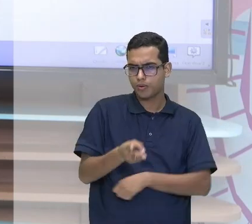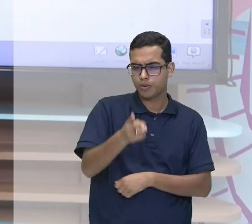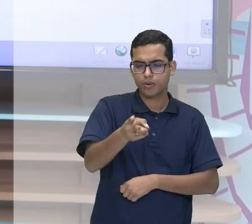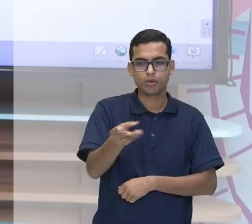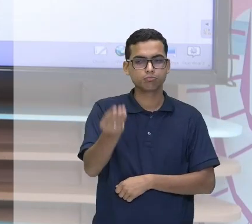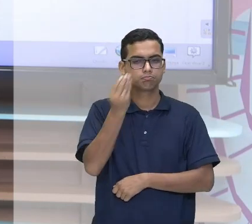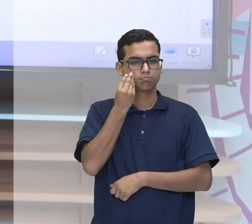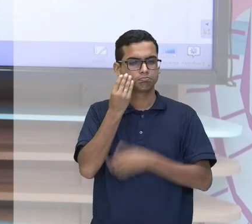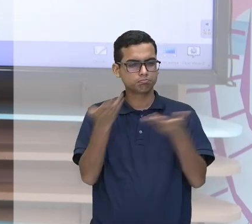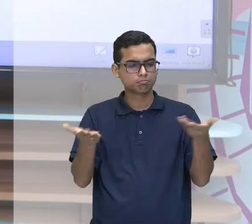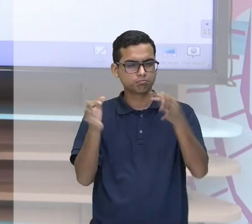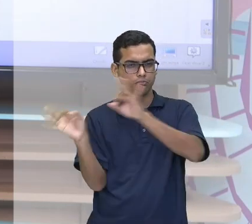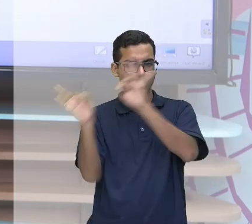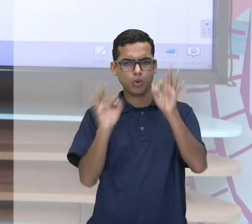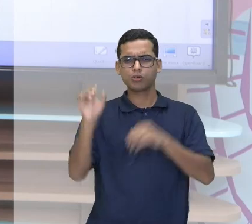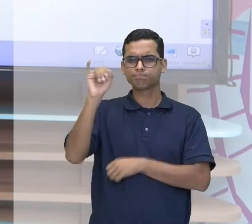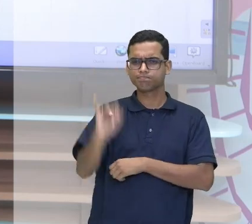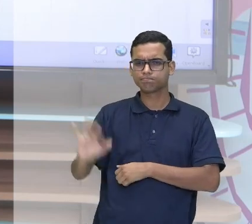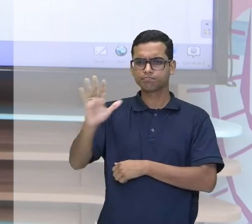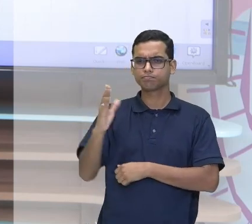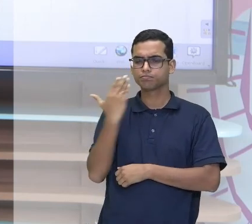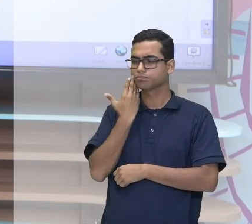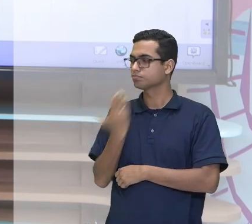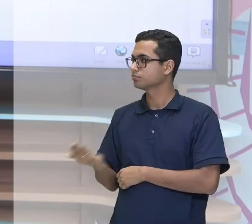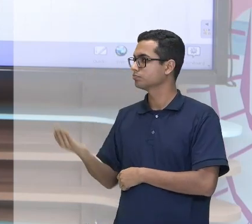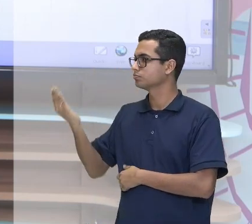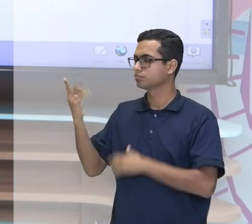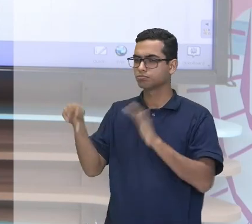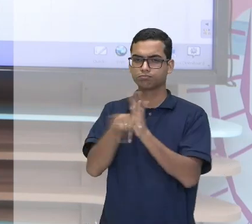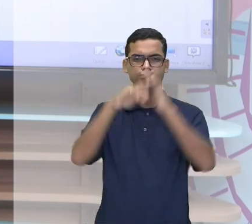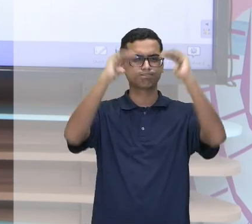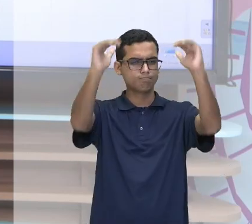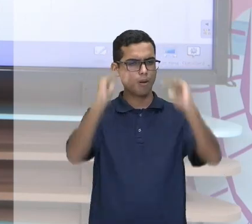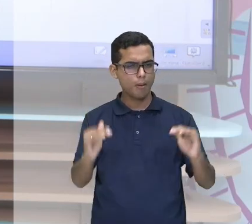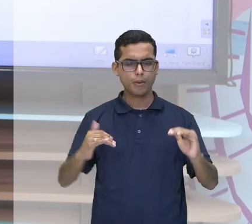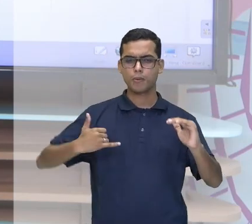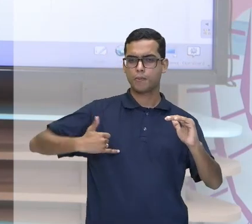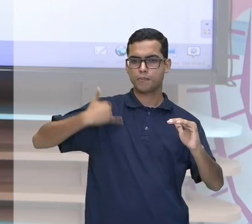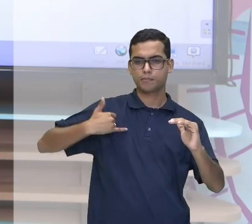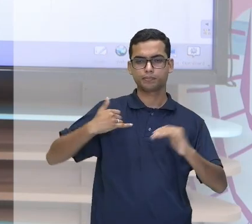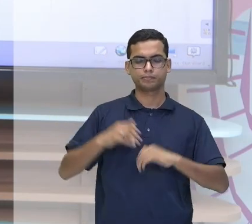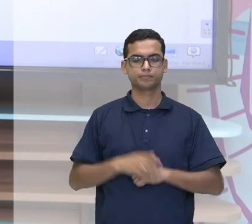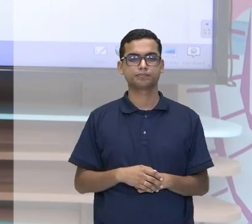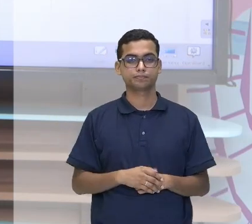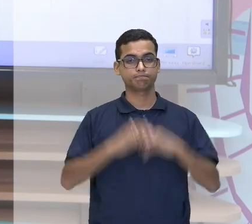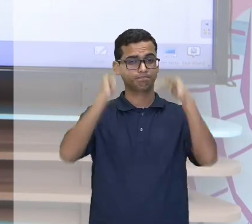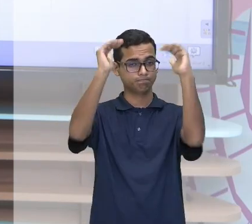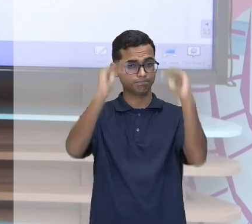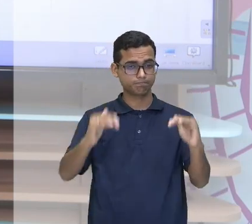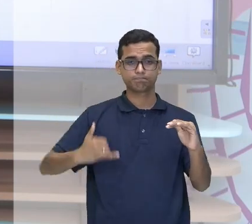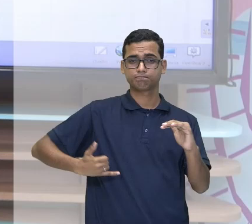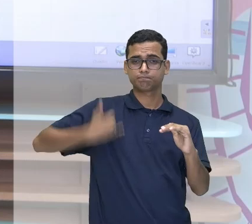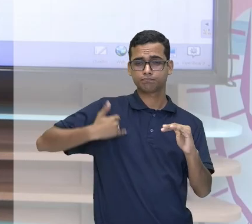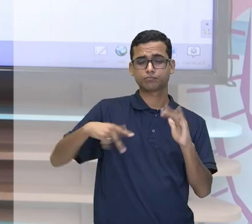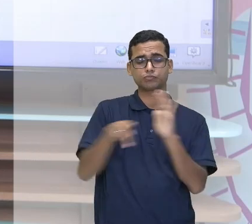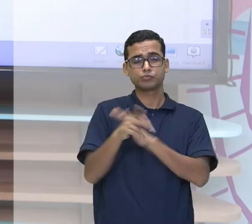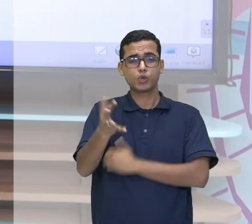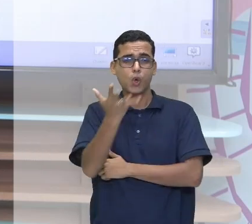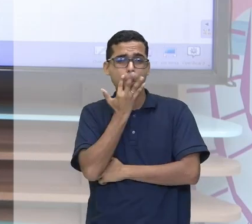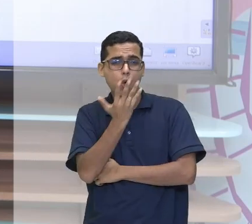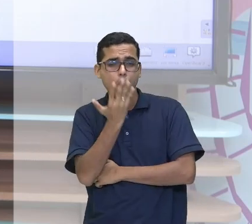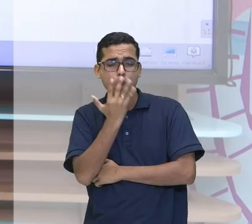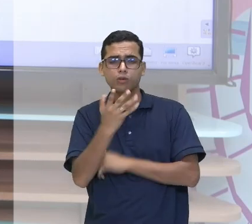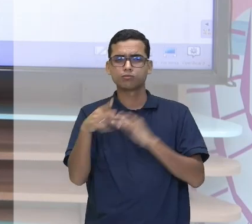Observem agora, aí na imagem, nós temos a nossa pirâmide etária. Então, cada uma dessas cores, cada um desses lados